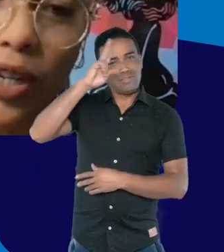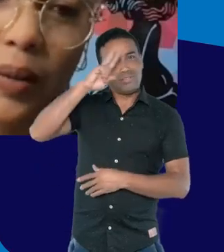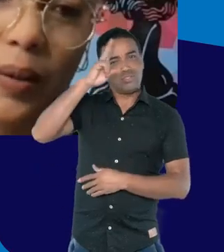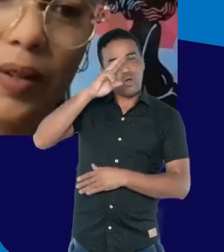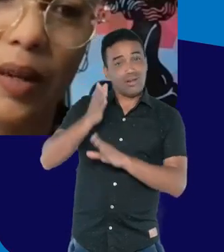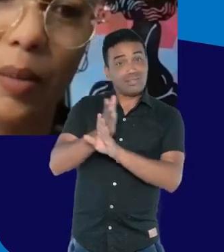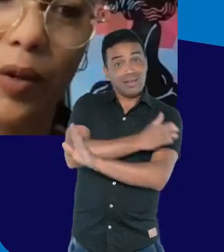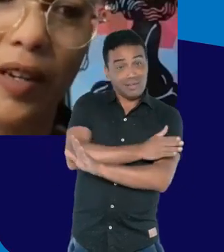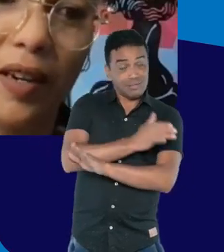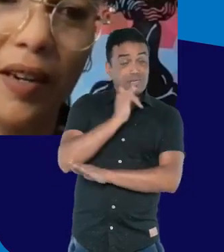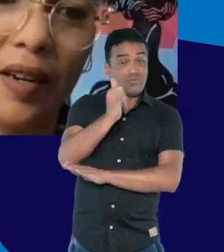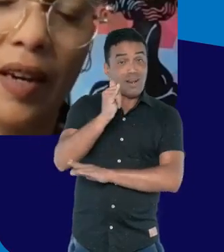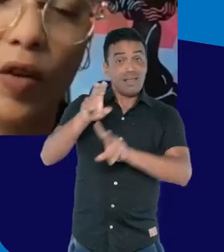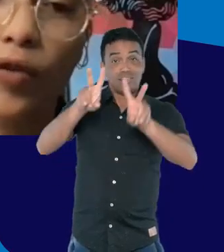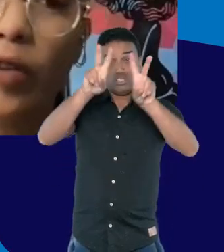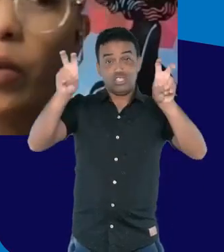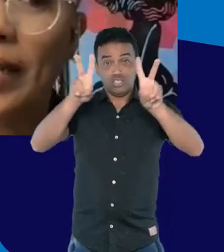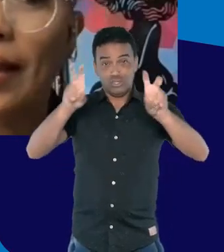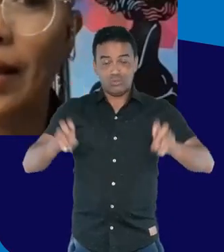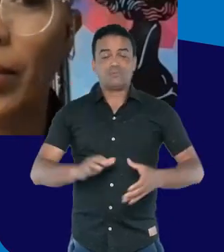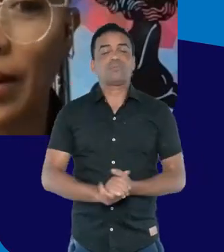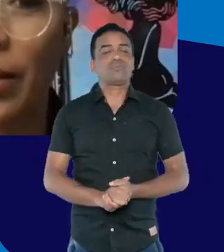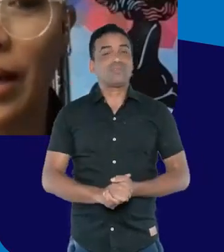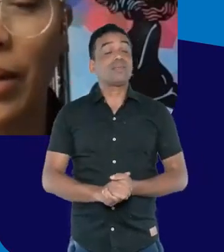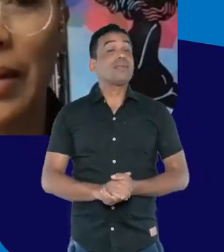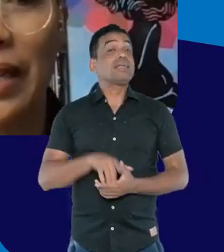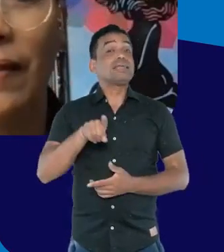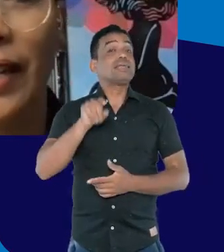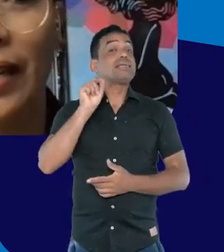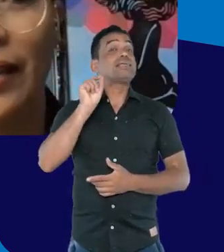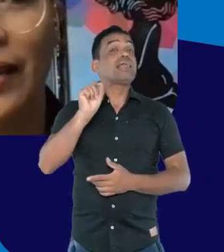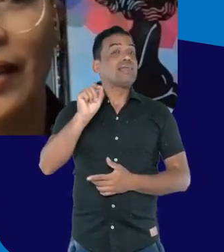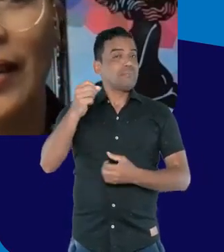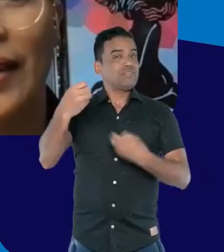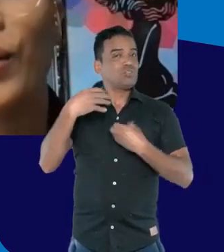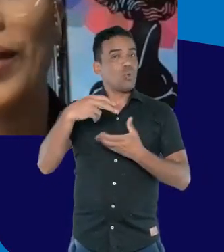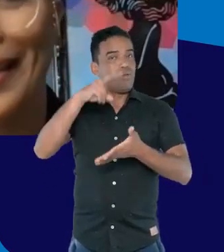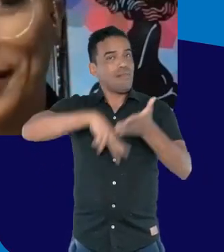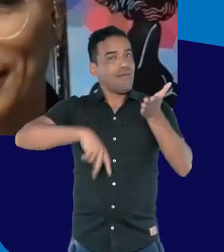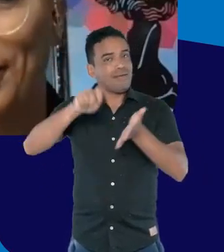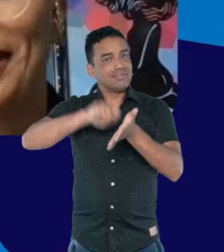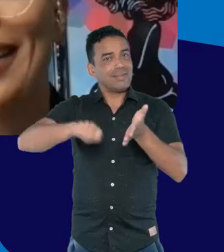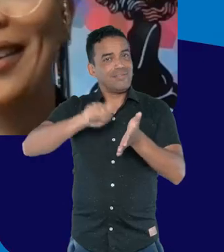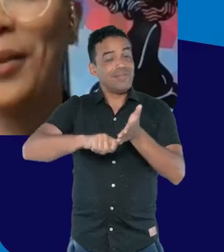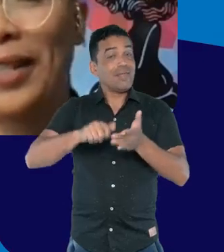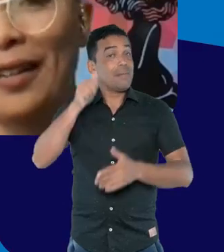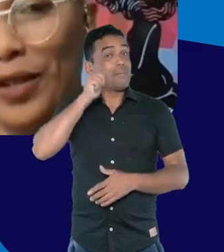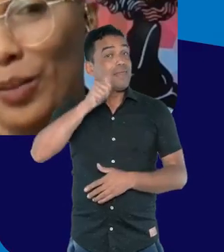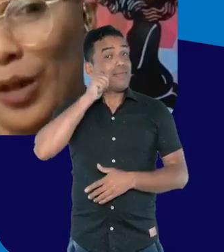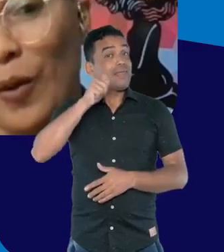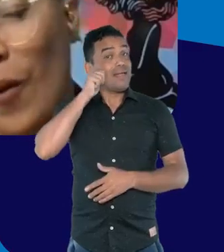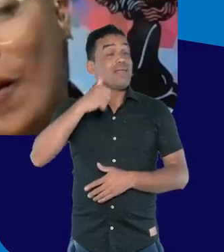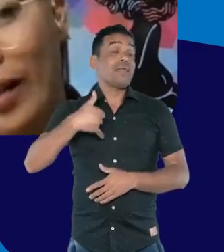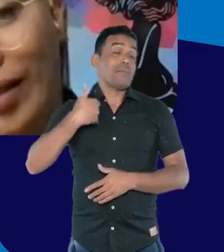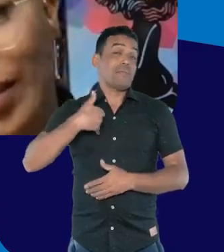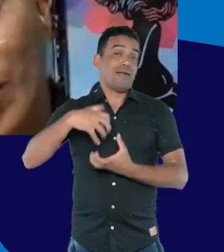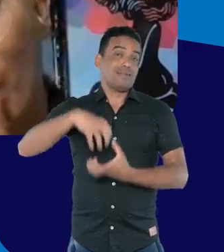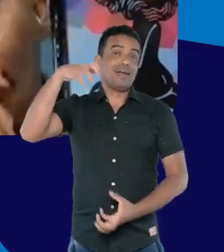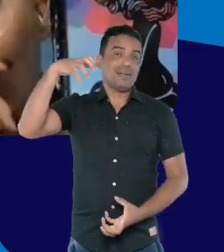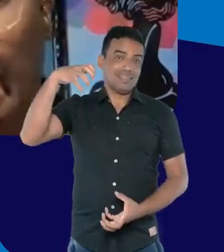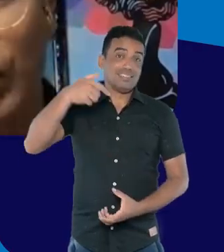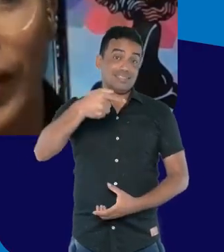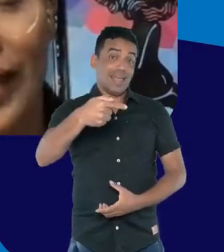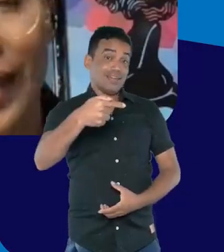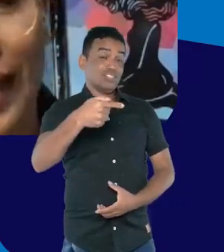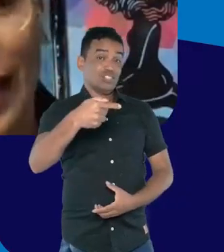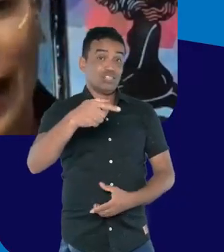contar os títulos, né? Porque eu fui alfabetizada pela minha irmã mais velha, que com 7 anos de idade cuidava de mim com 4 e do meu